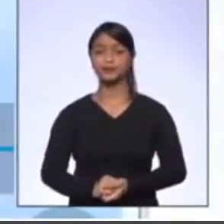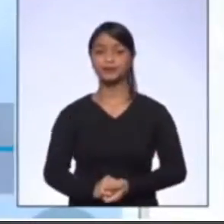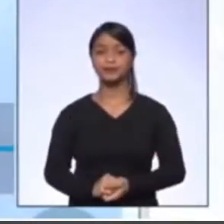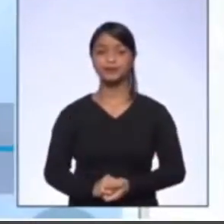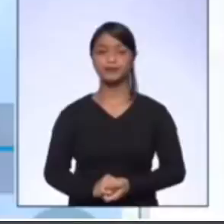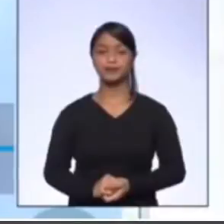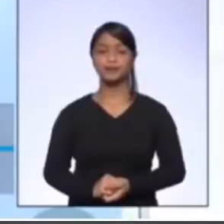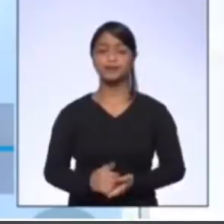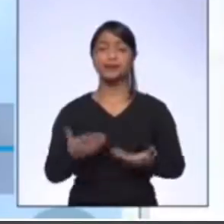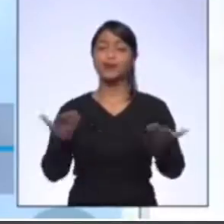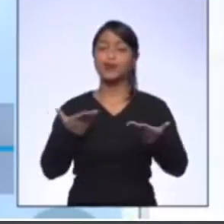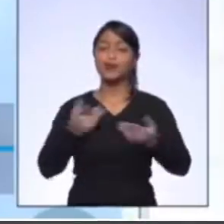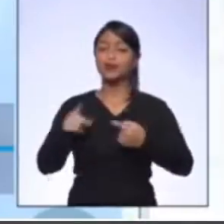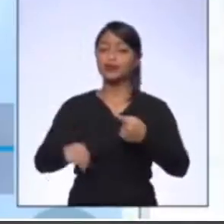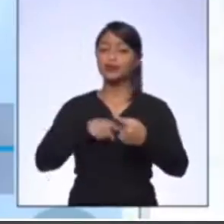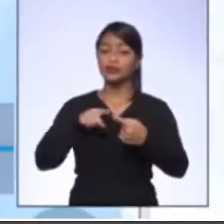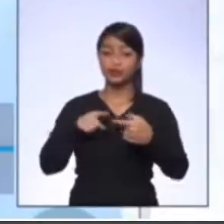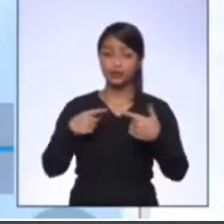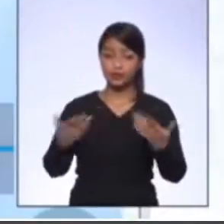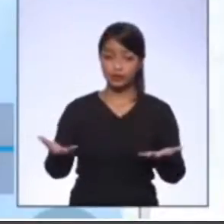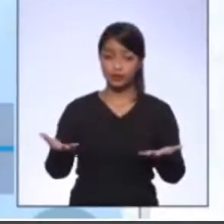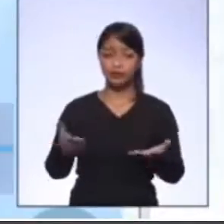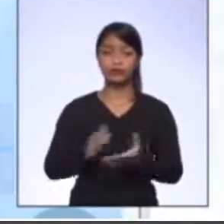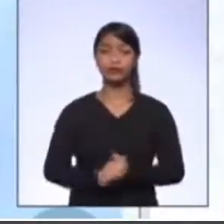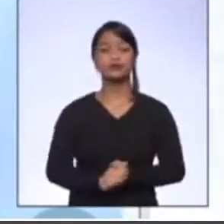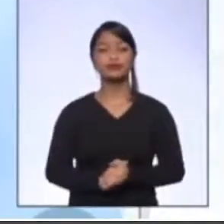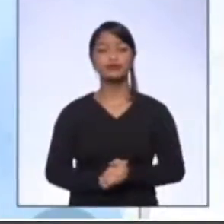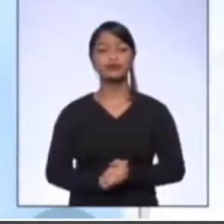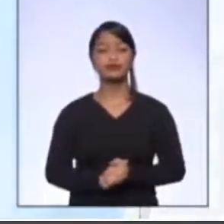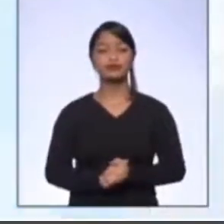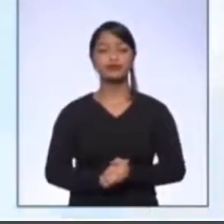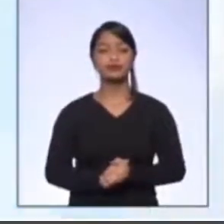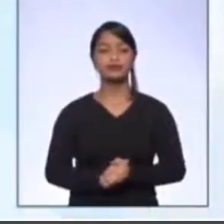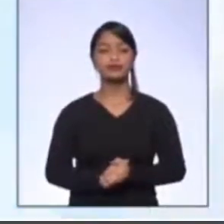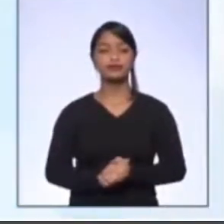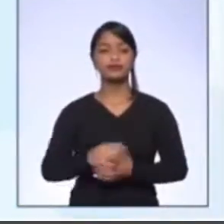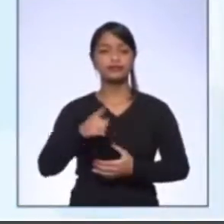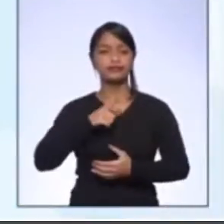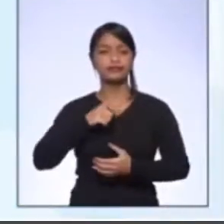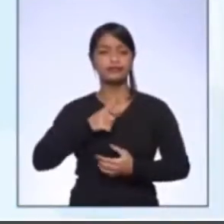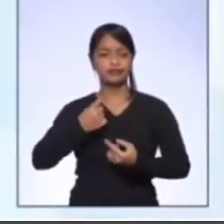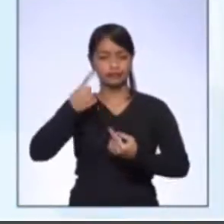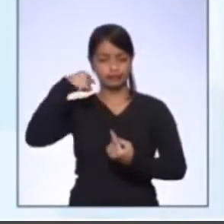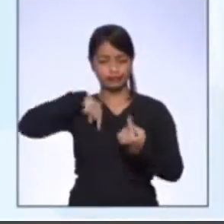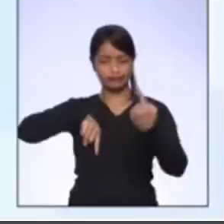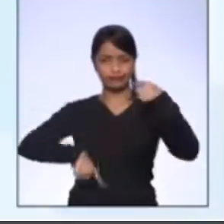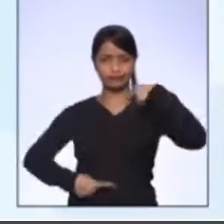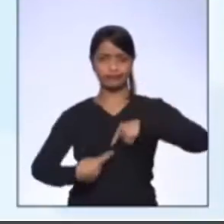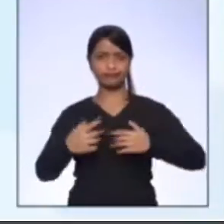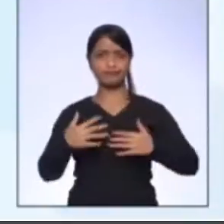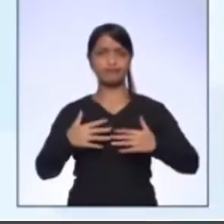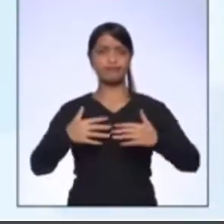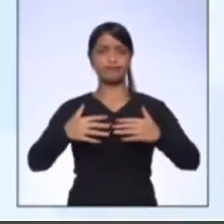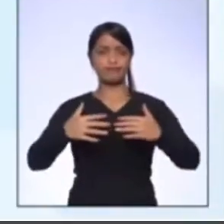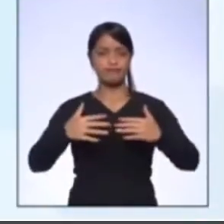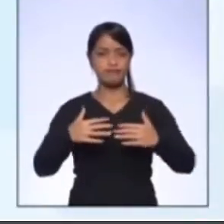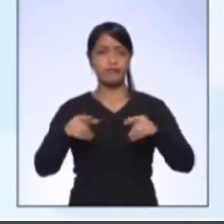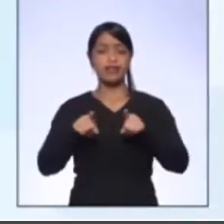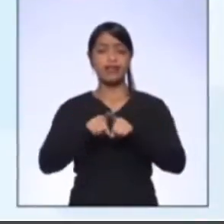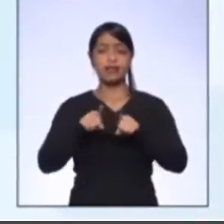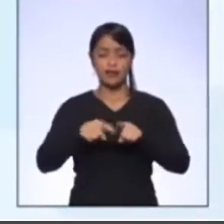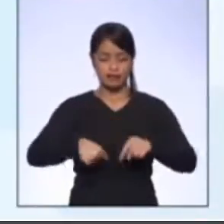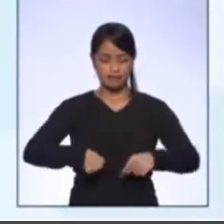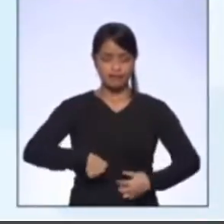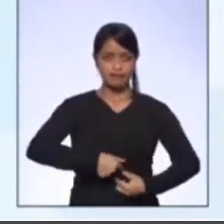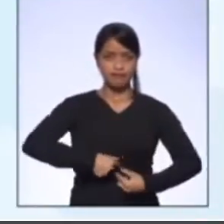e qual é o nosso objetivo é retomar a interação entre o sistema respiratório digestório para a gente a